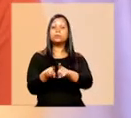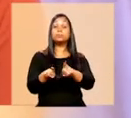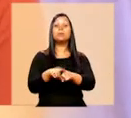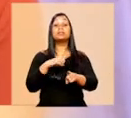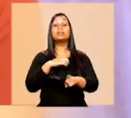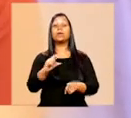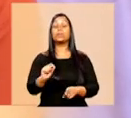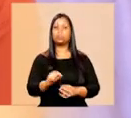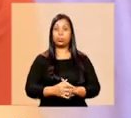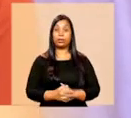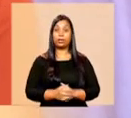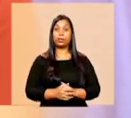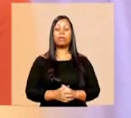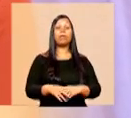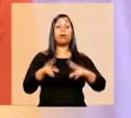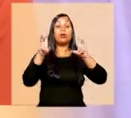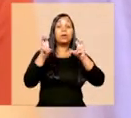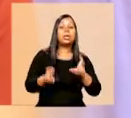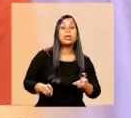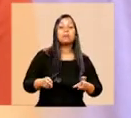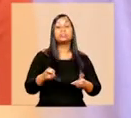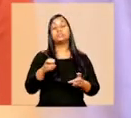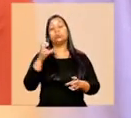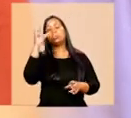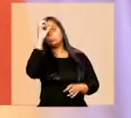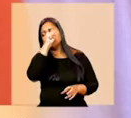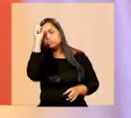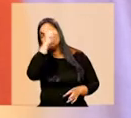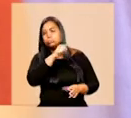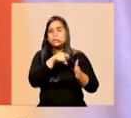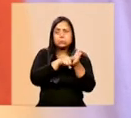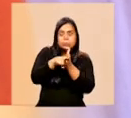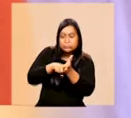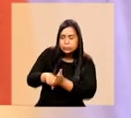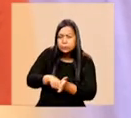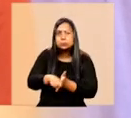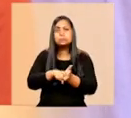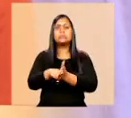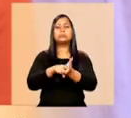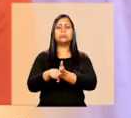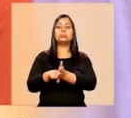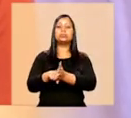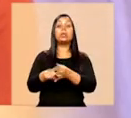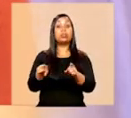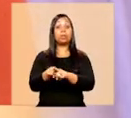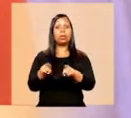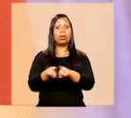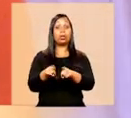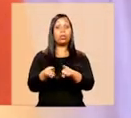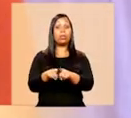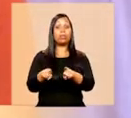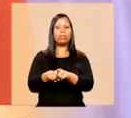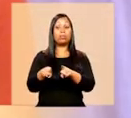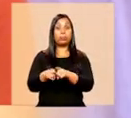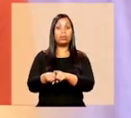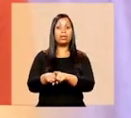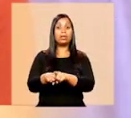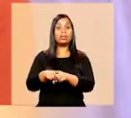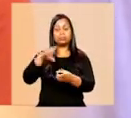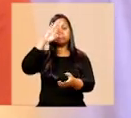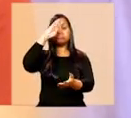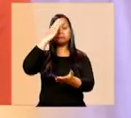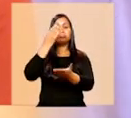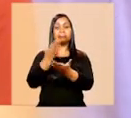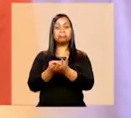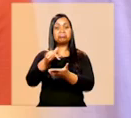também tem a questão de capacitação, né, equipes profissionais e a credibilidade de um serviço, né?